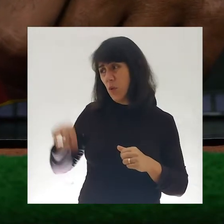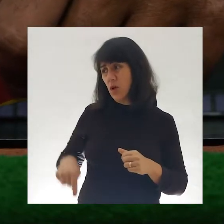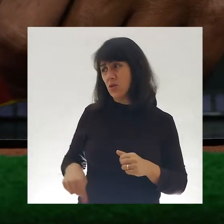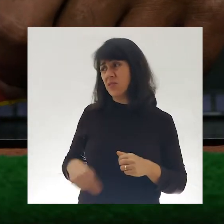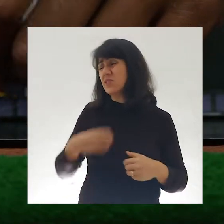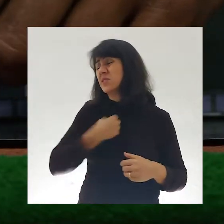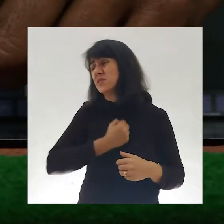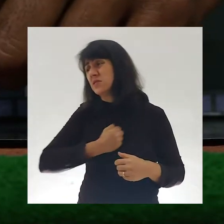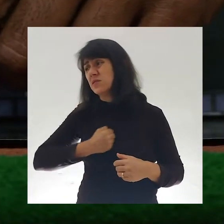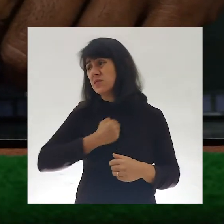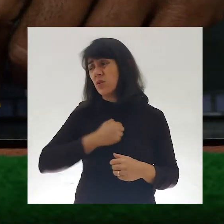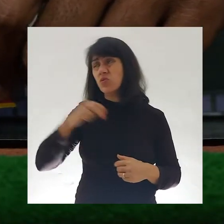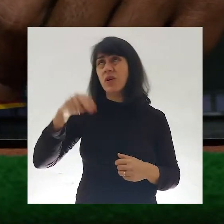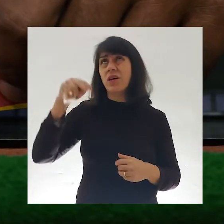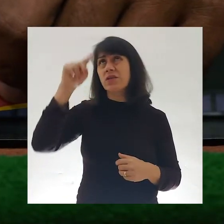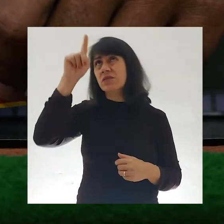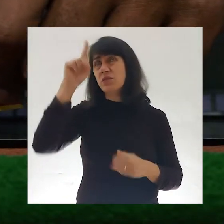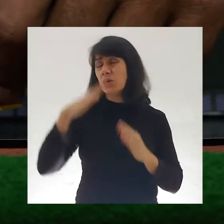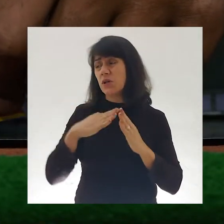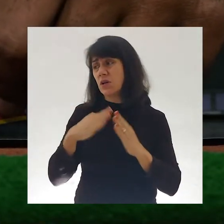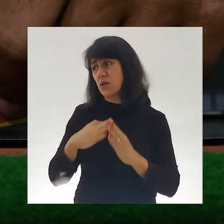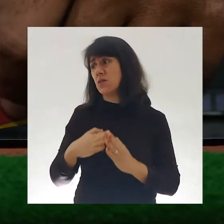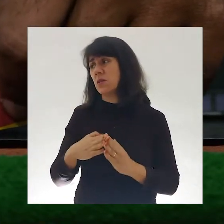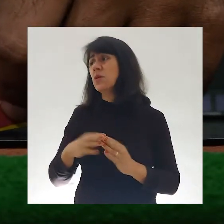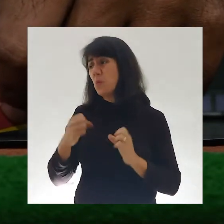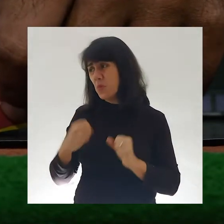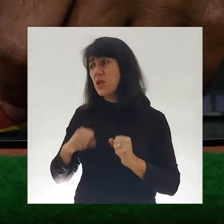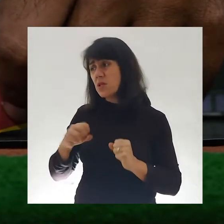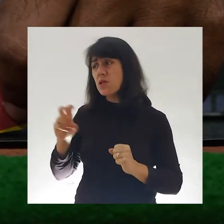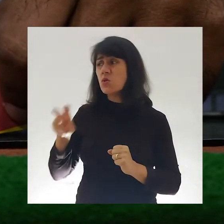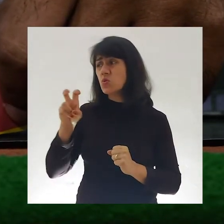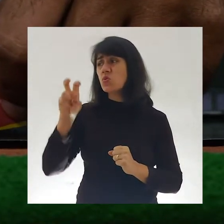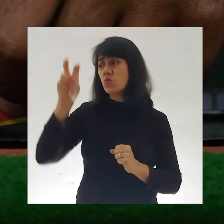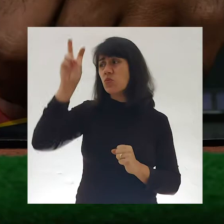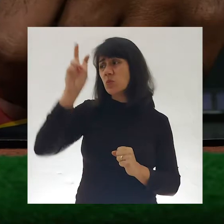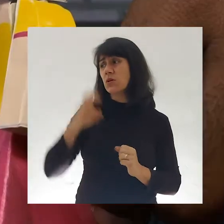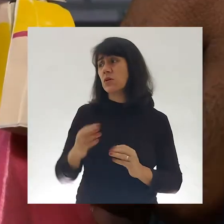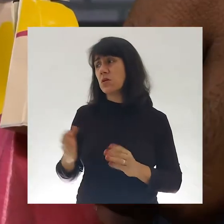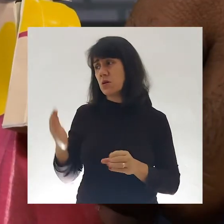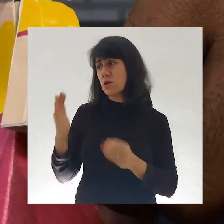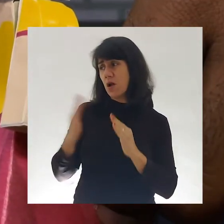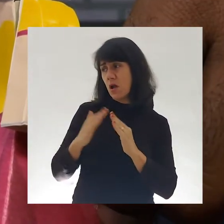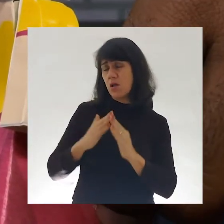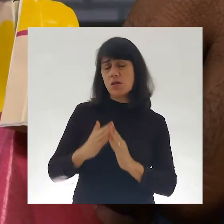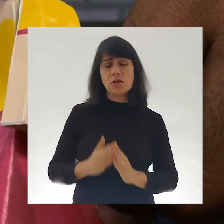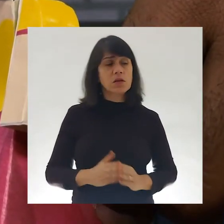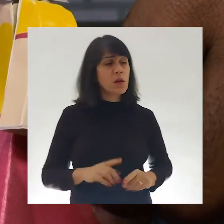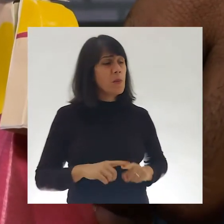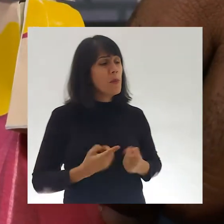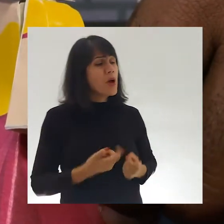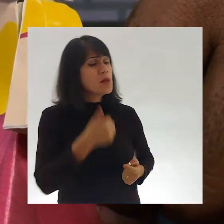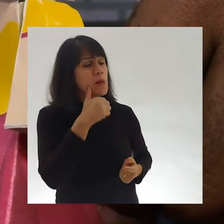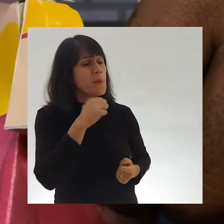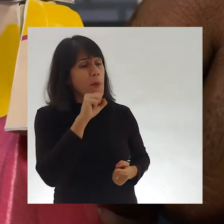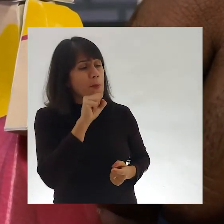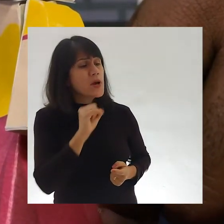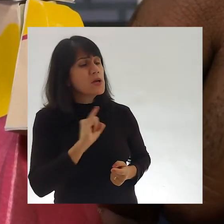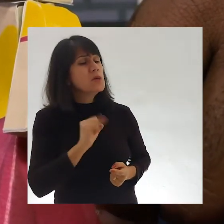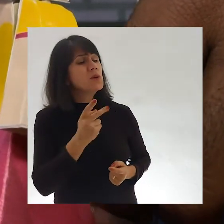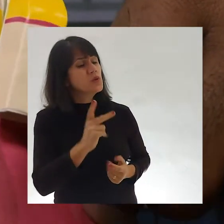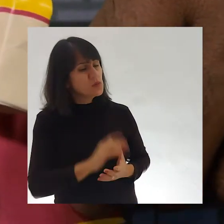sinto saudades do meu lar. Tenho que subir e voltar para casa. Mas e sua mãe e sua